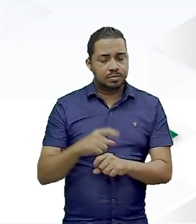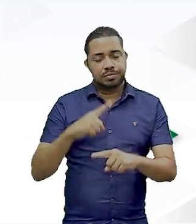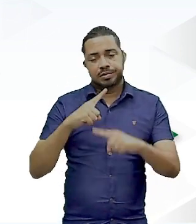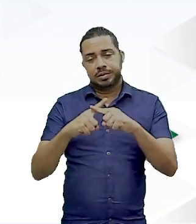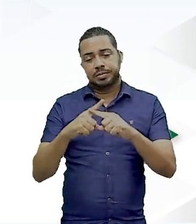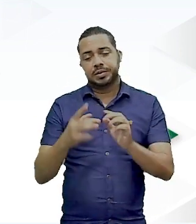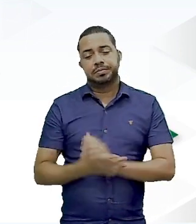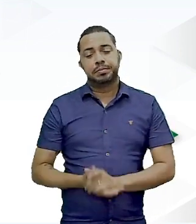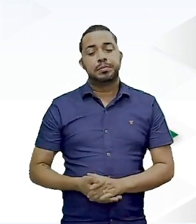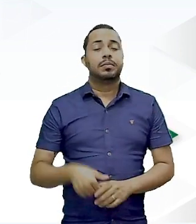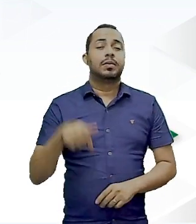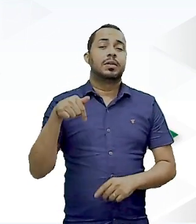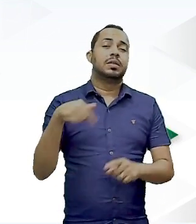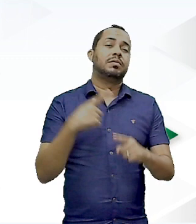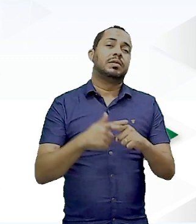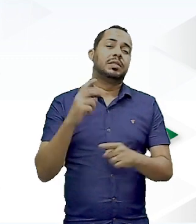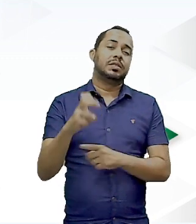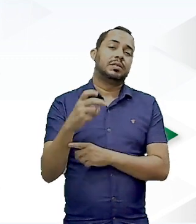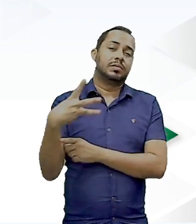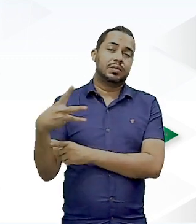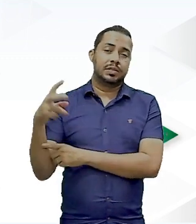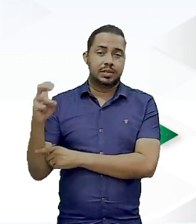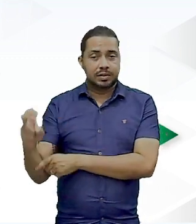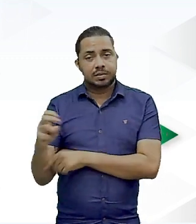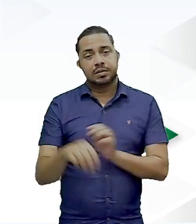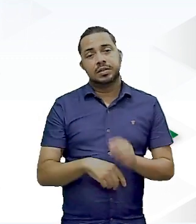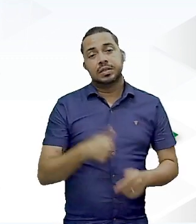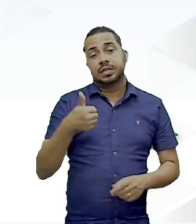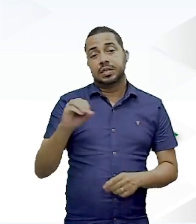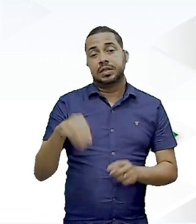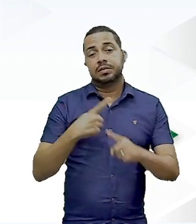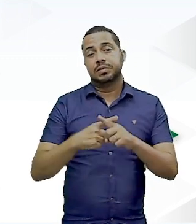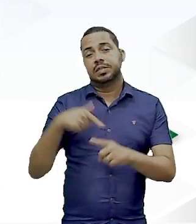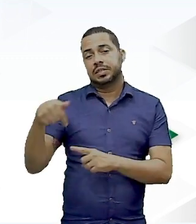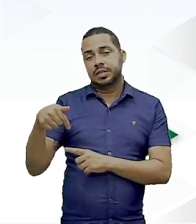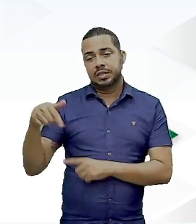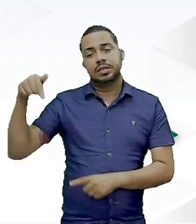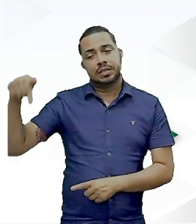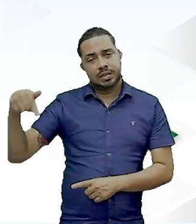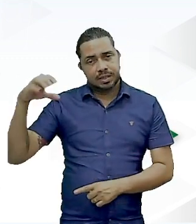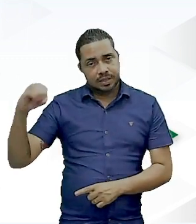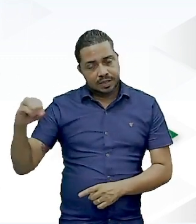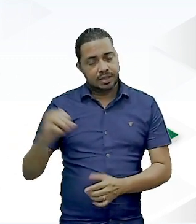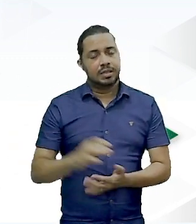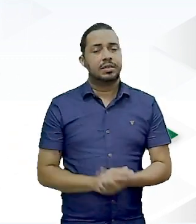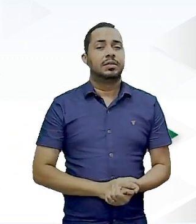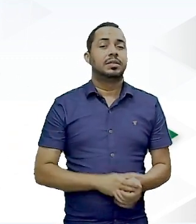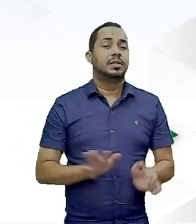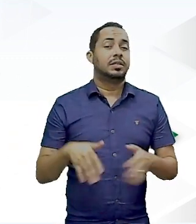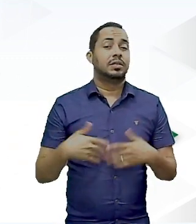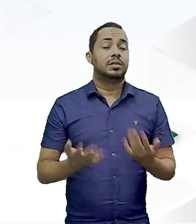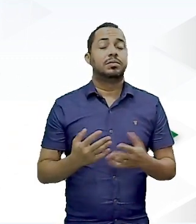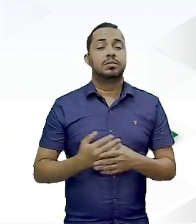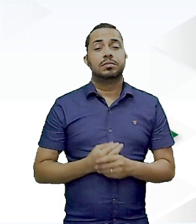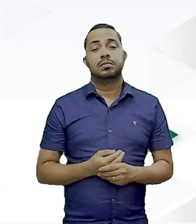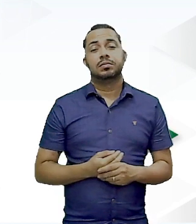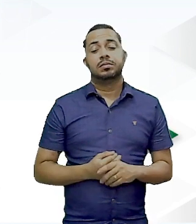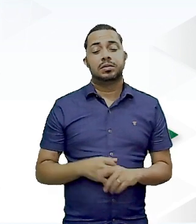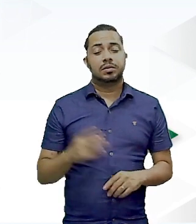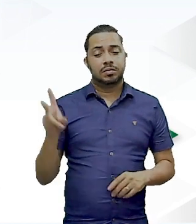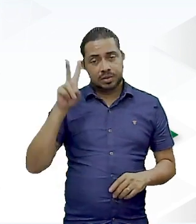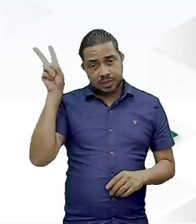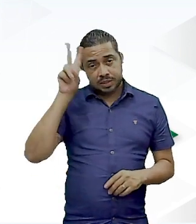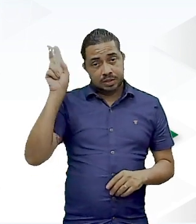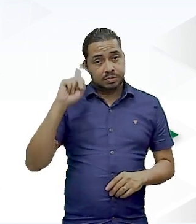multiplicação. Então, 7 vezes 5 dá 35, 10 vezes 7, 70, né? Então, vamos lá. Não lembra,